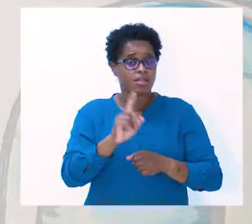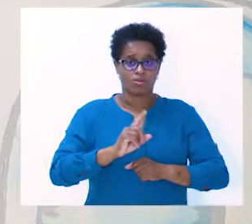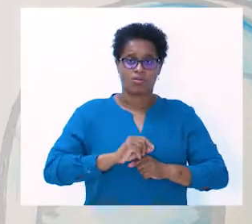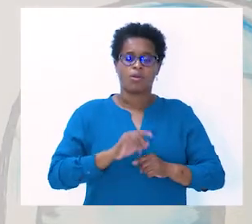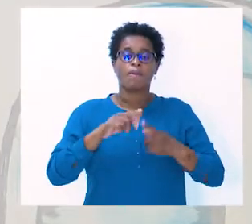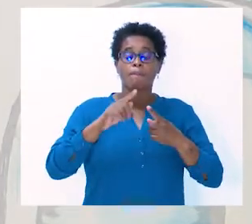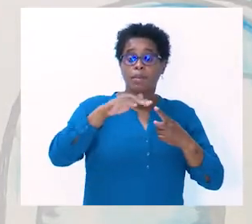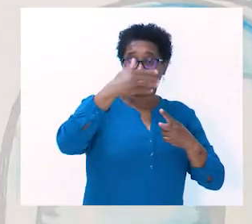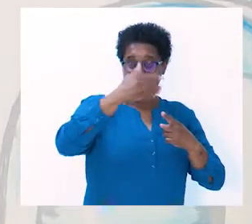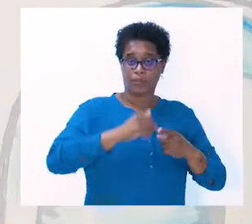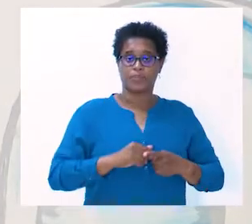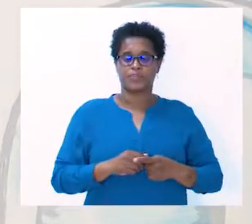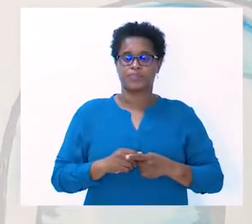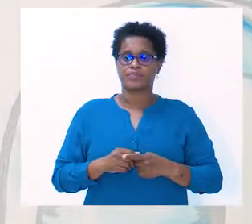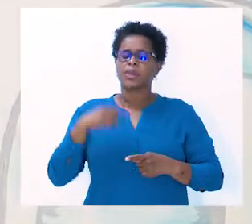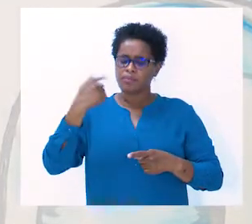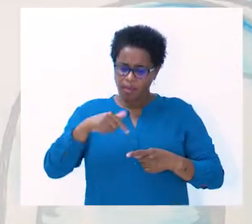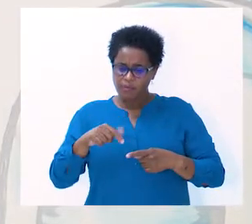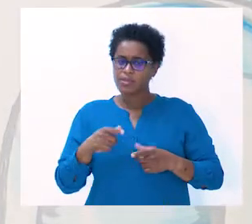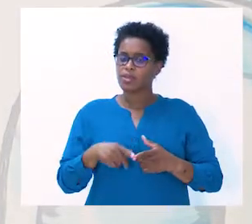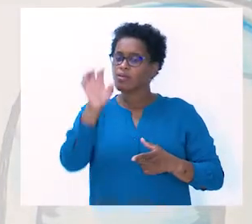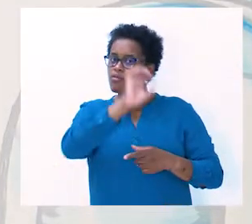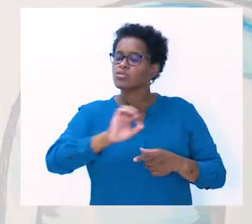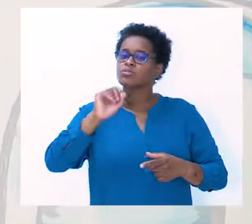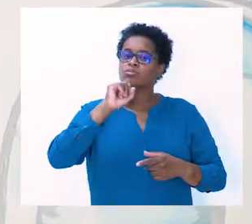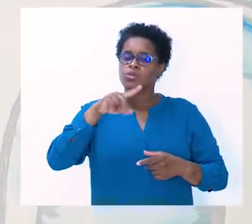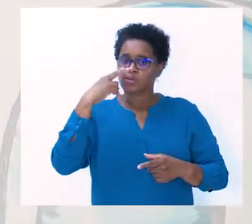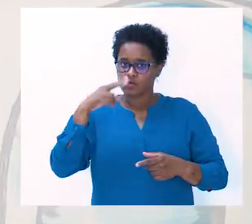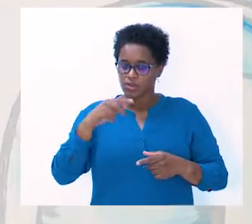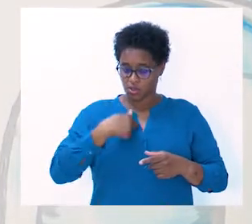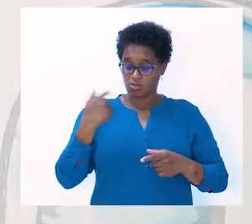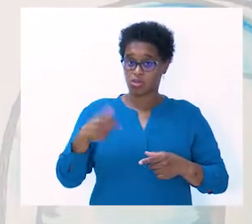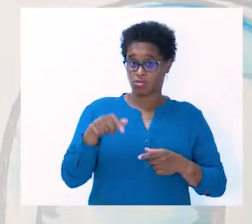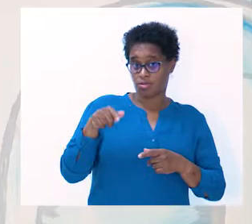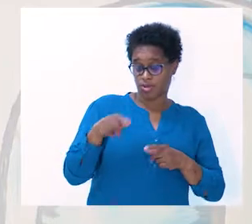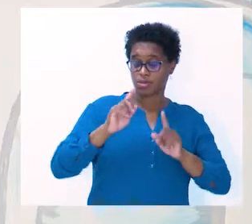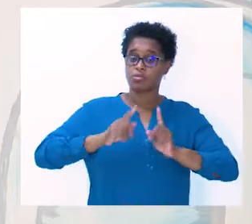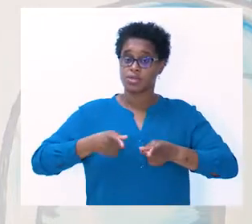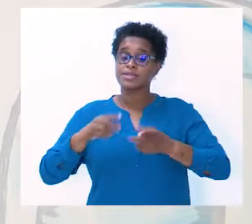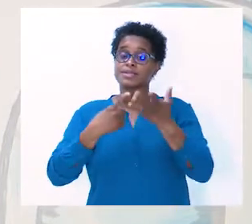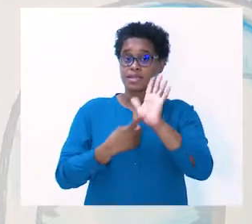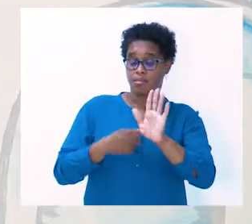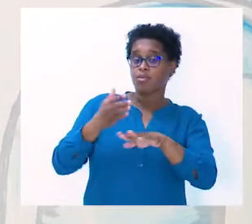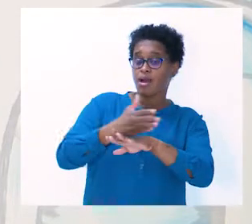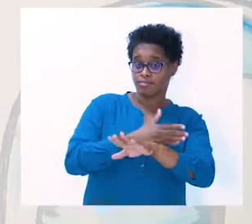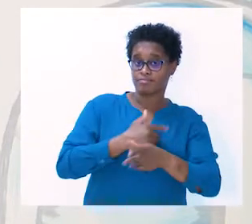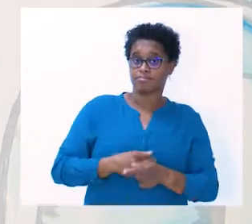falhar? Primeiro, deve ter, vocês podem ver, eu trouxe aqui a partir do exemplo